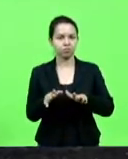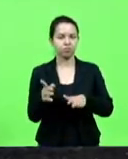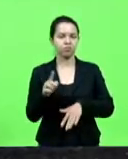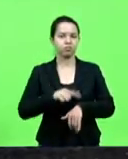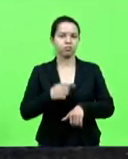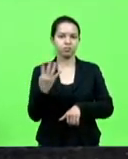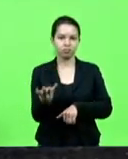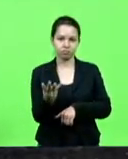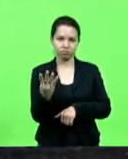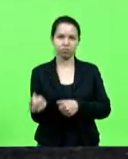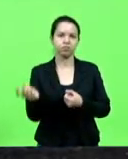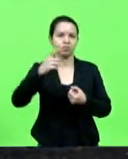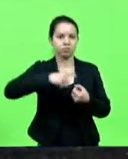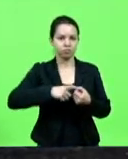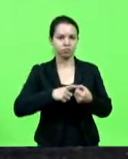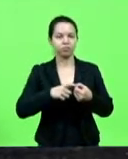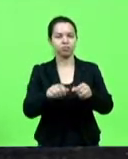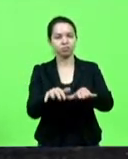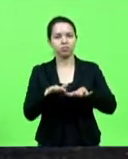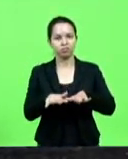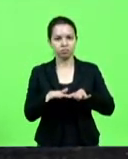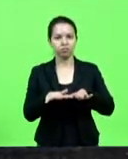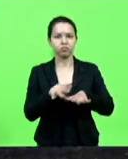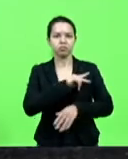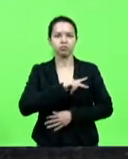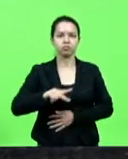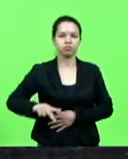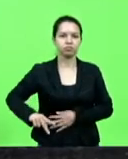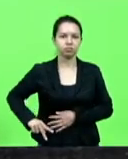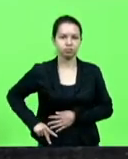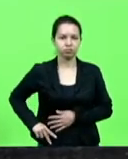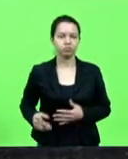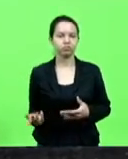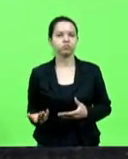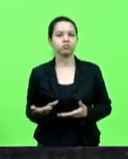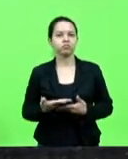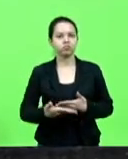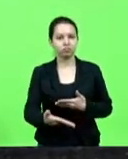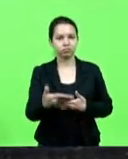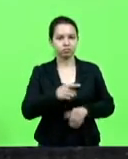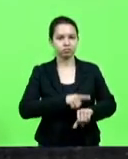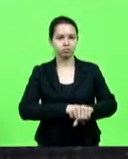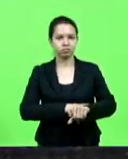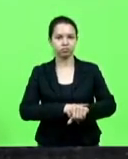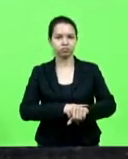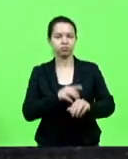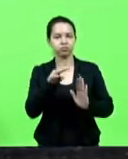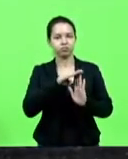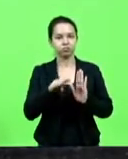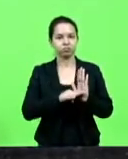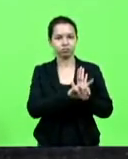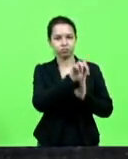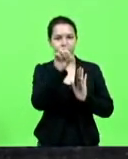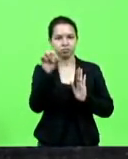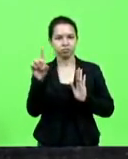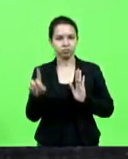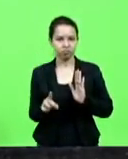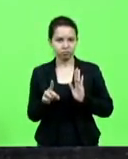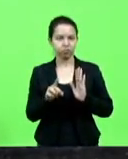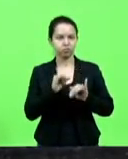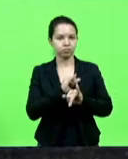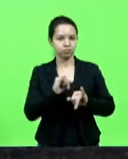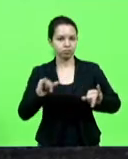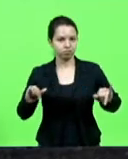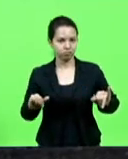Reaberta a sessão, o senhor presidente adentrou no próximo horário. Ordem do dia. O senhor presidente comunicou